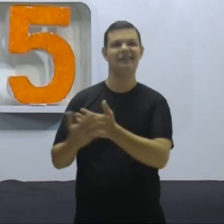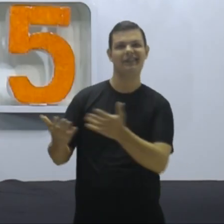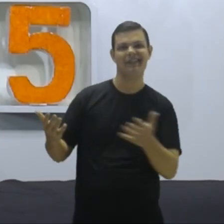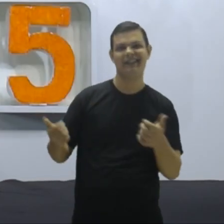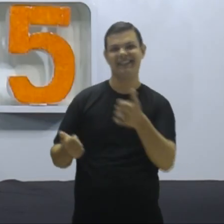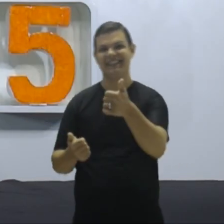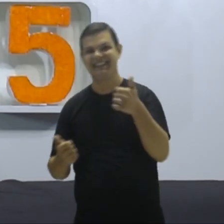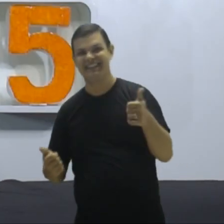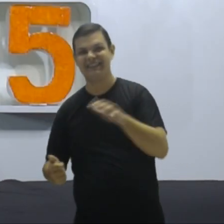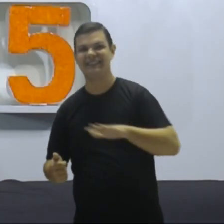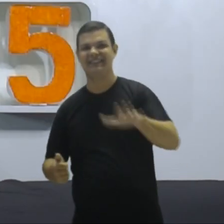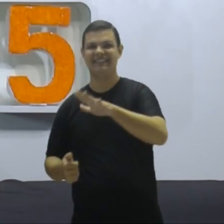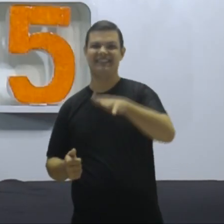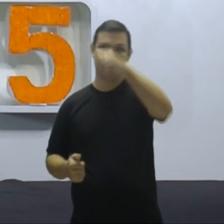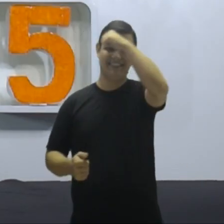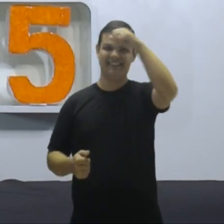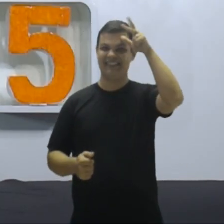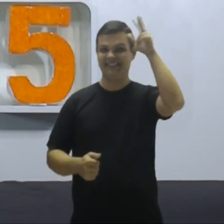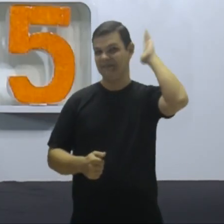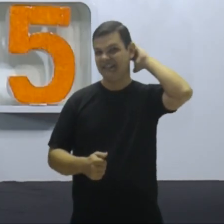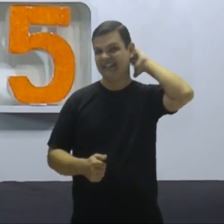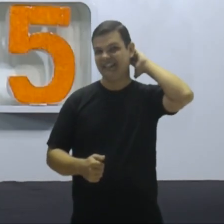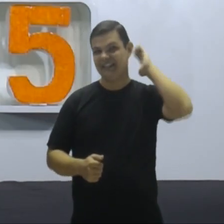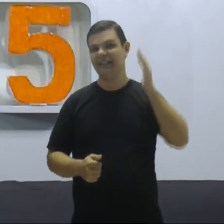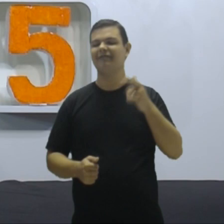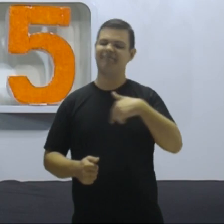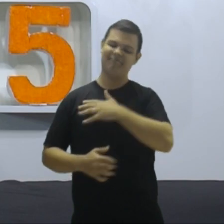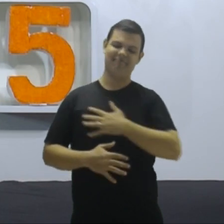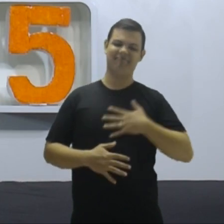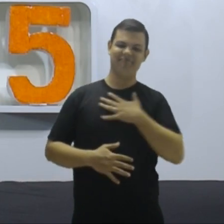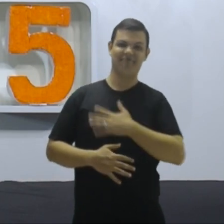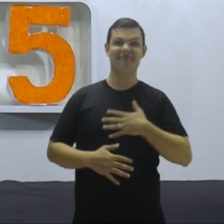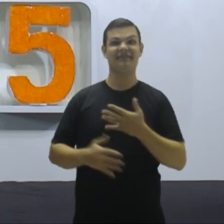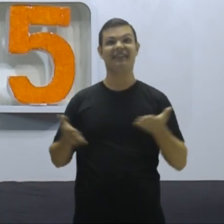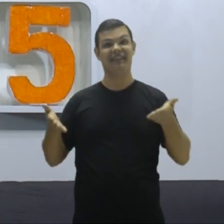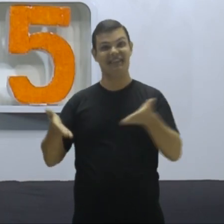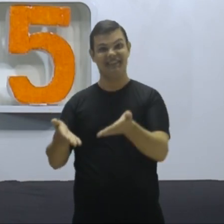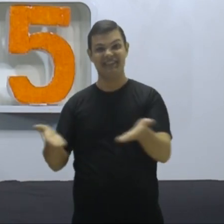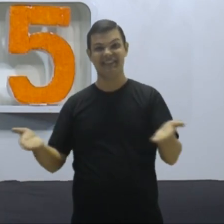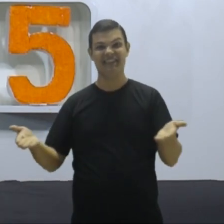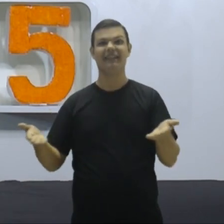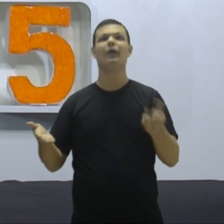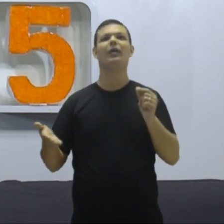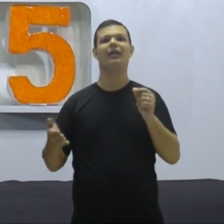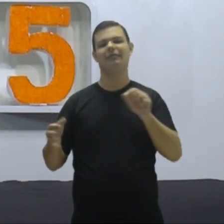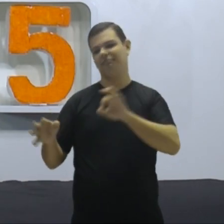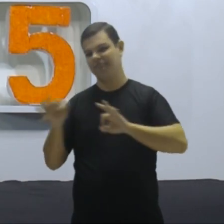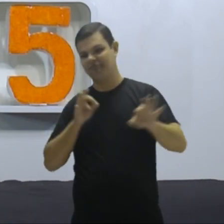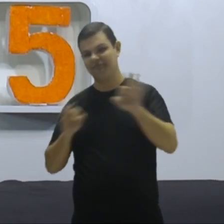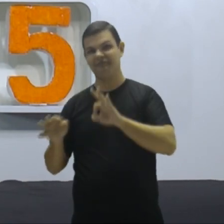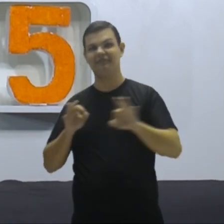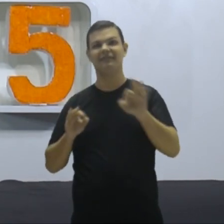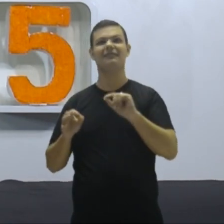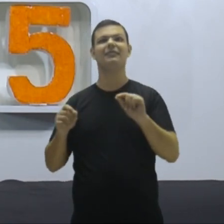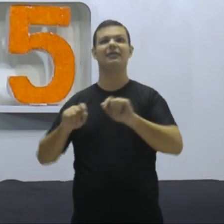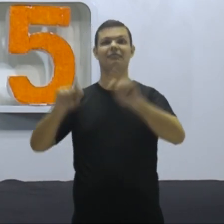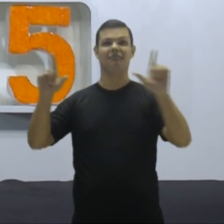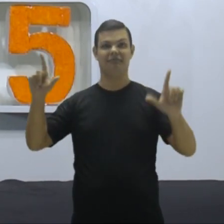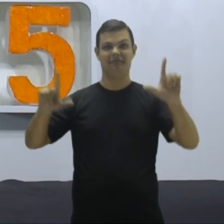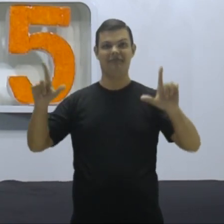Fala galera da Rede Municipal de Belém, é sempre com grande satisfação que estamos aqui desenvolvendo esse projeto da nossa